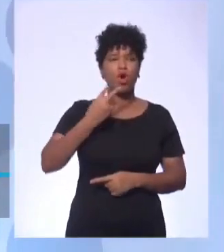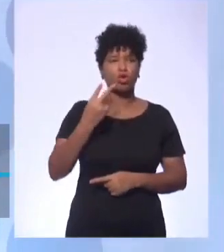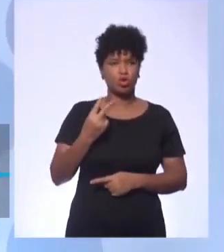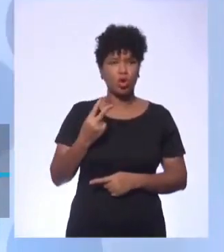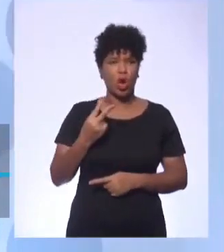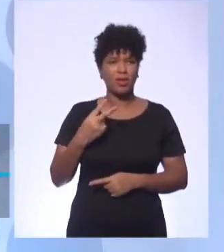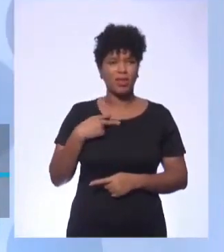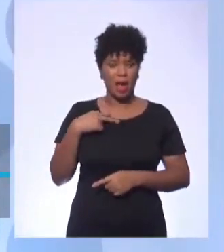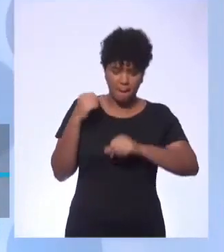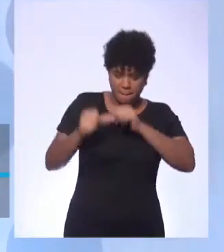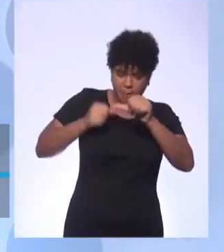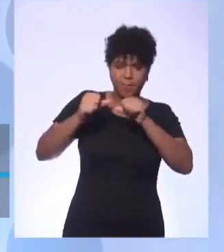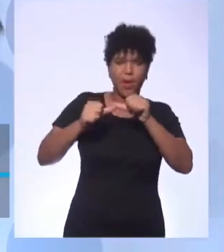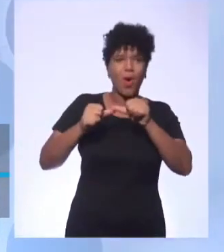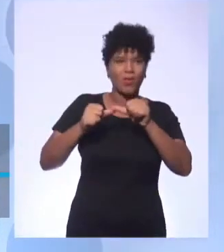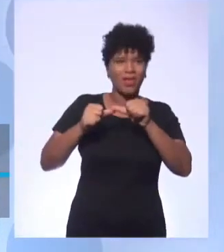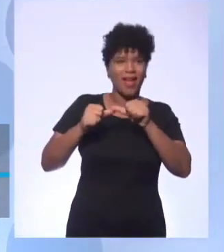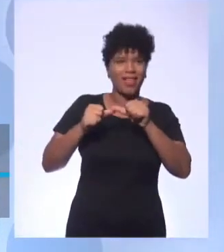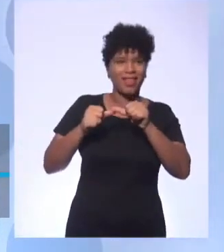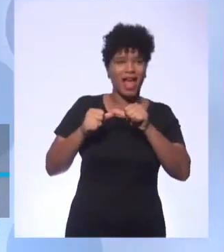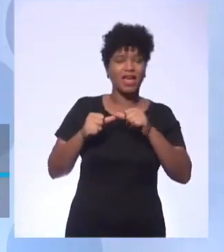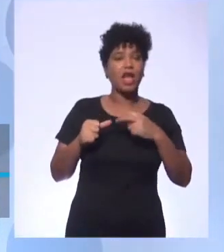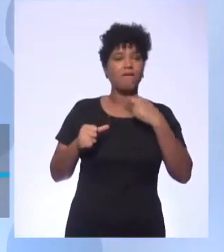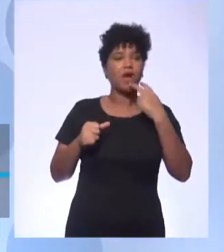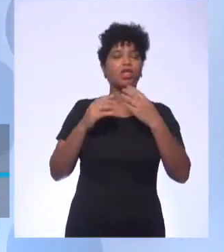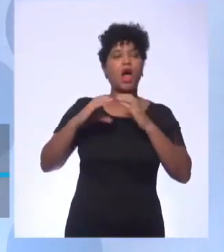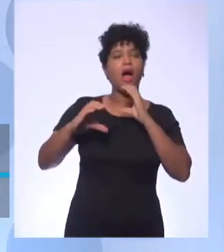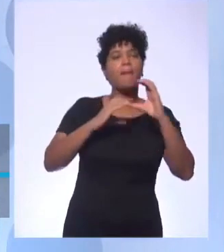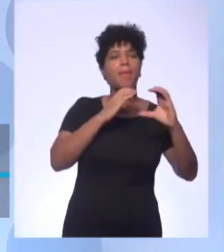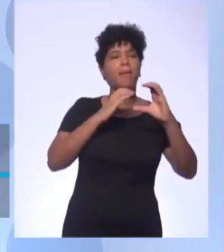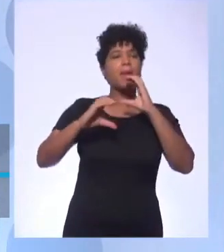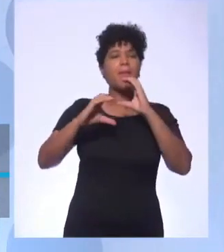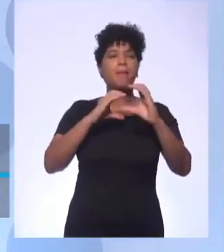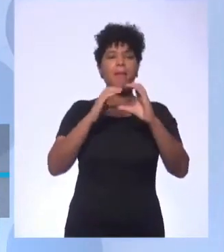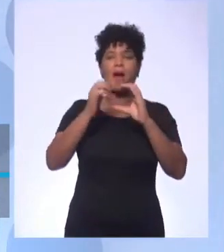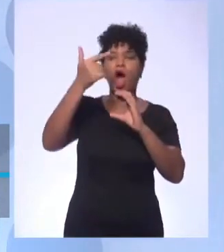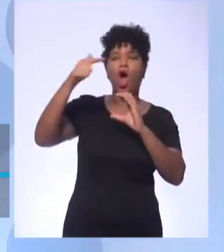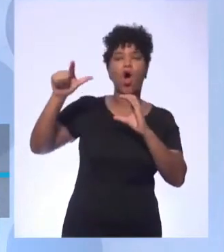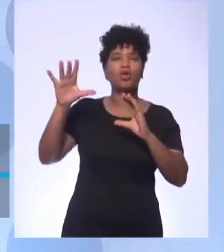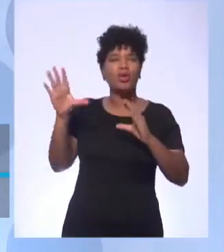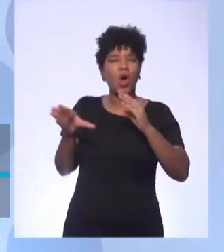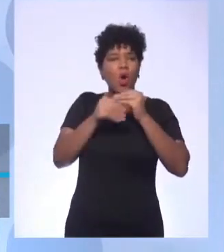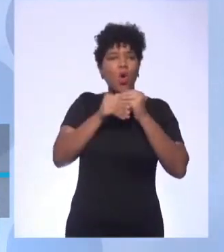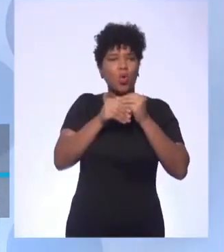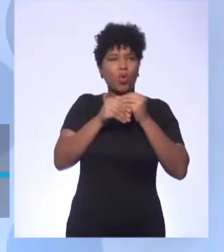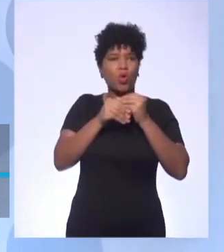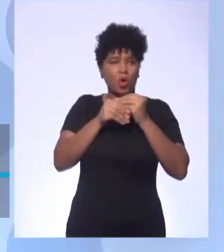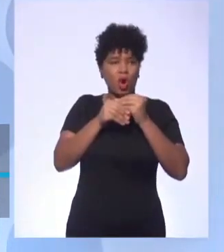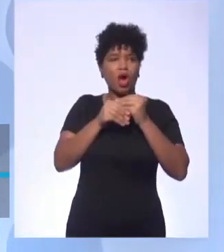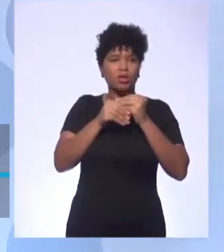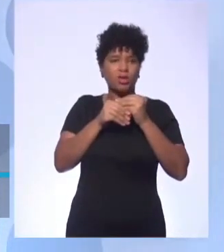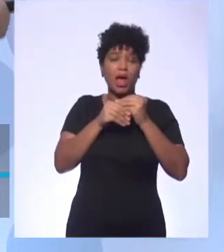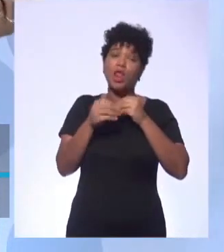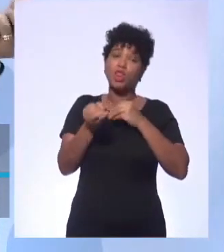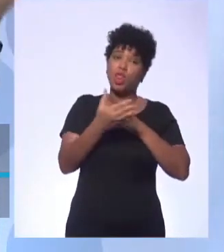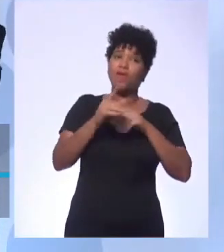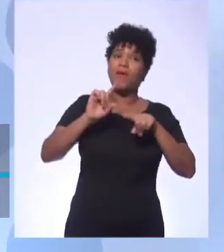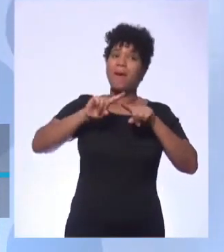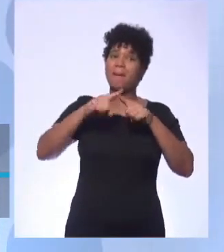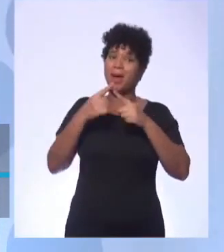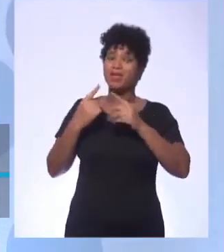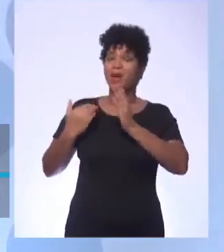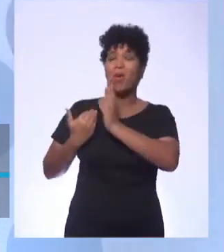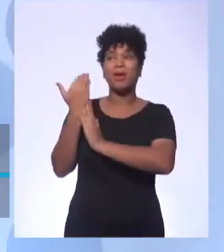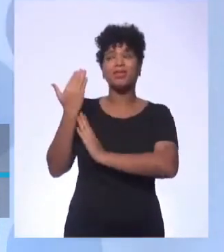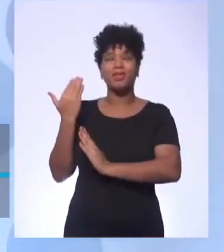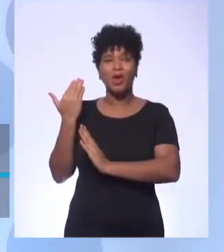quando você coloca efeitos sonoros sobre a voz de um cantor, essa técnica, na verdade, ela já surgiu desde lá atrás, desde os anos